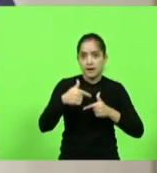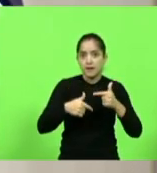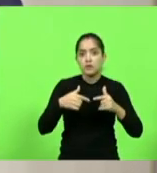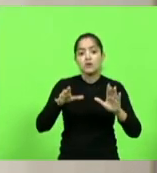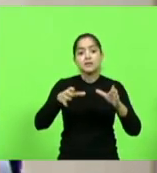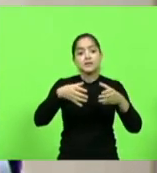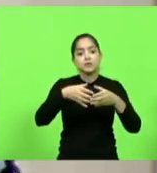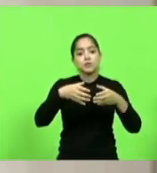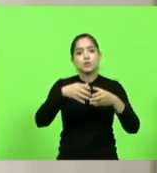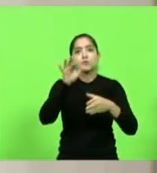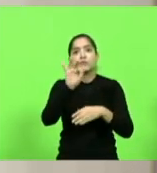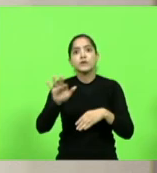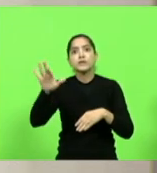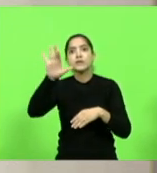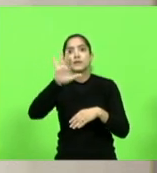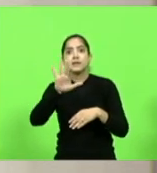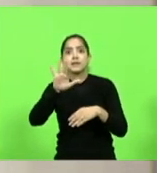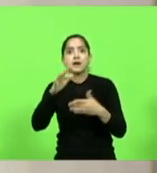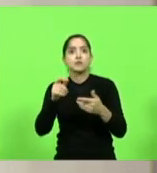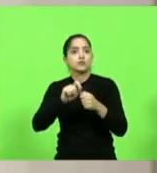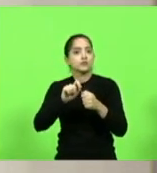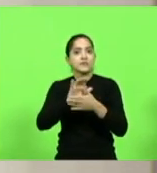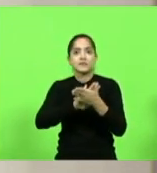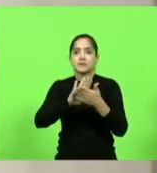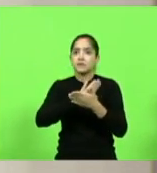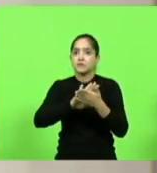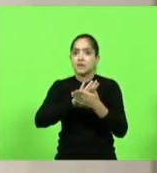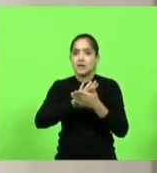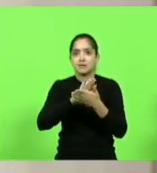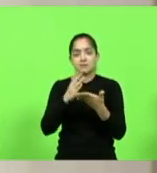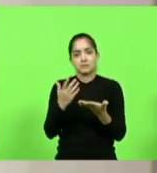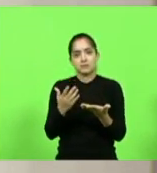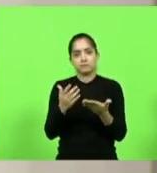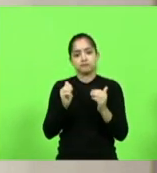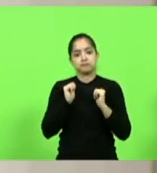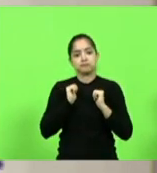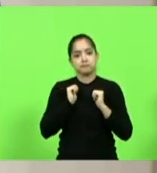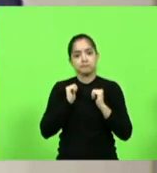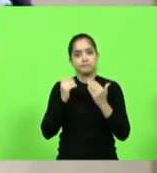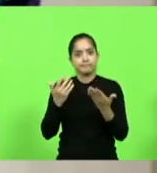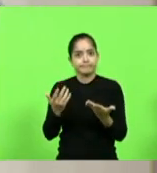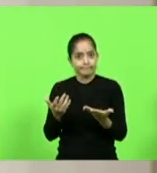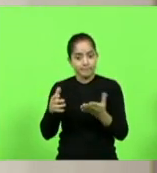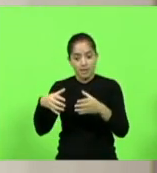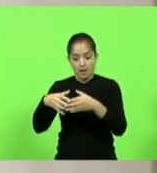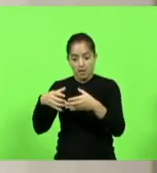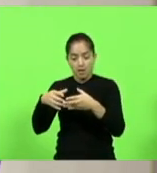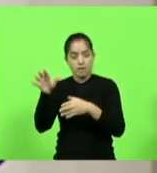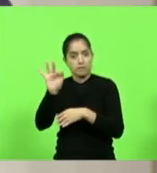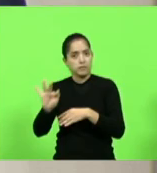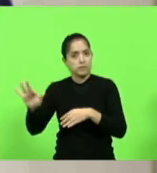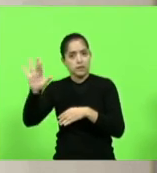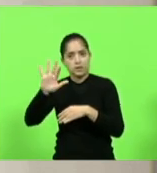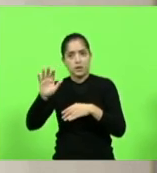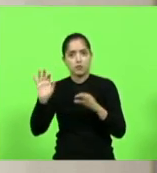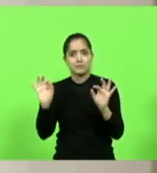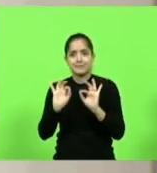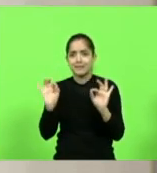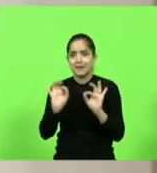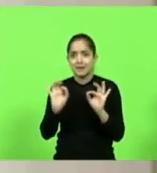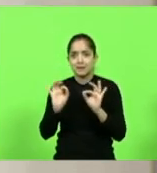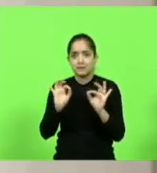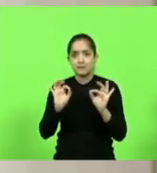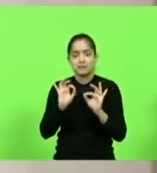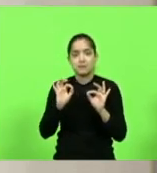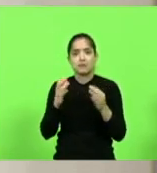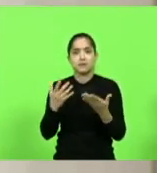federal não está fazendo, apáticos, bancada federal apática, dorminhoca, porque